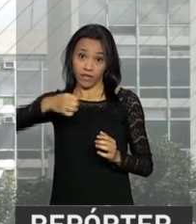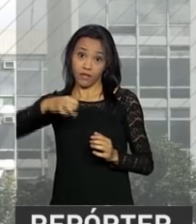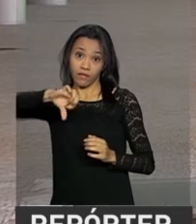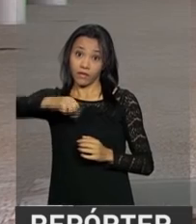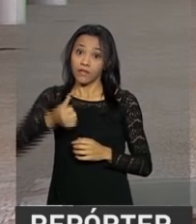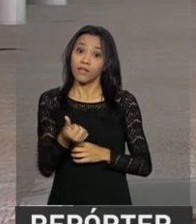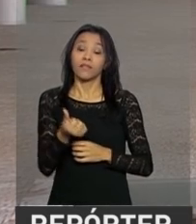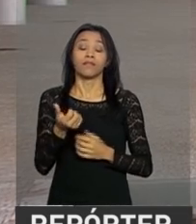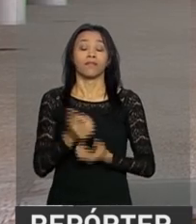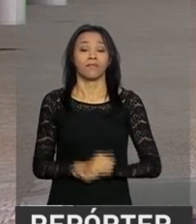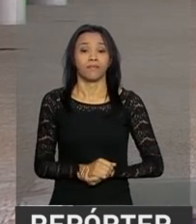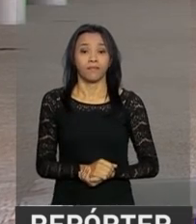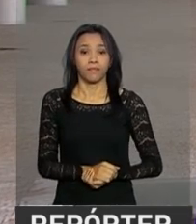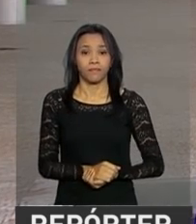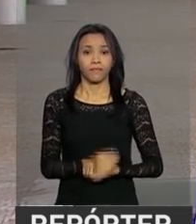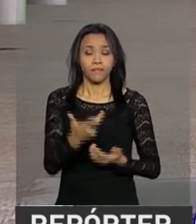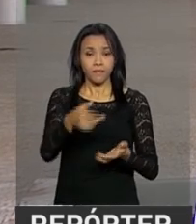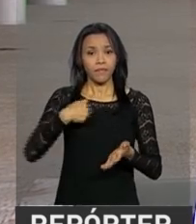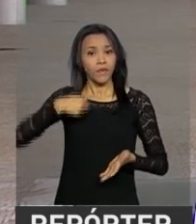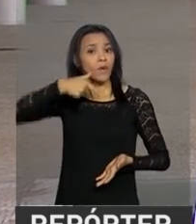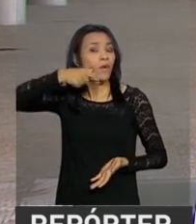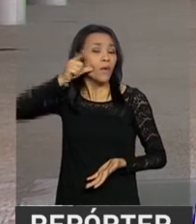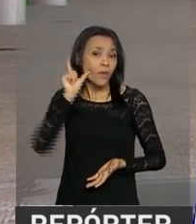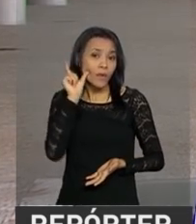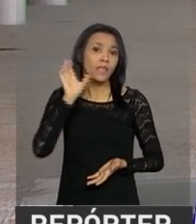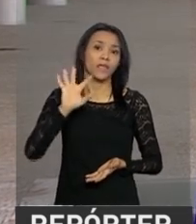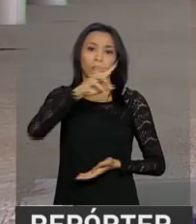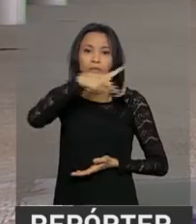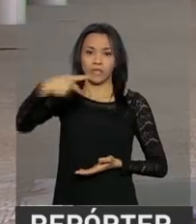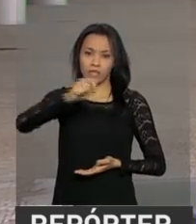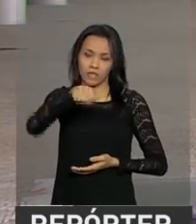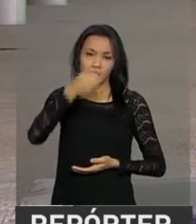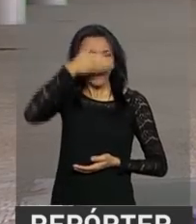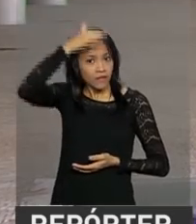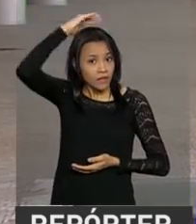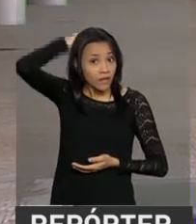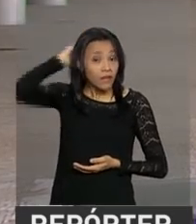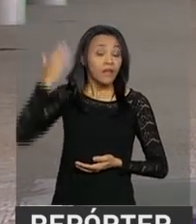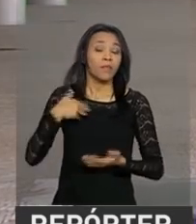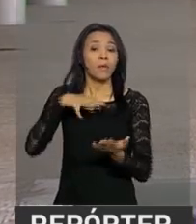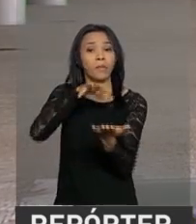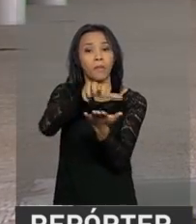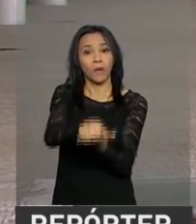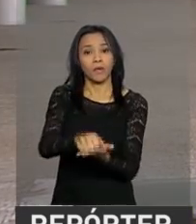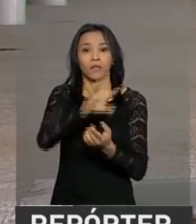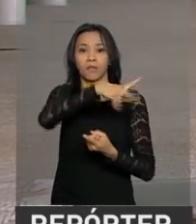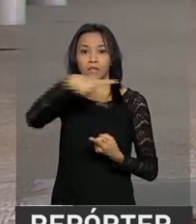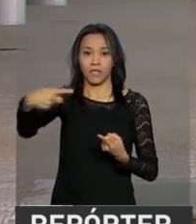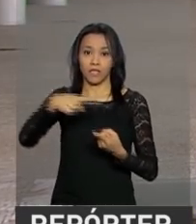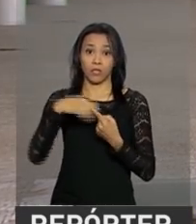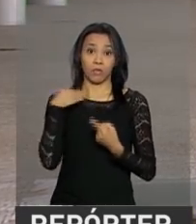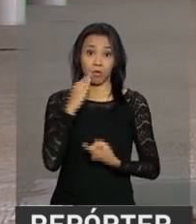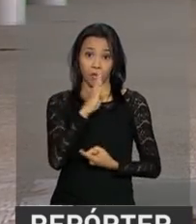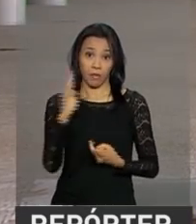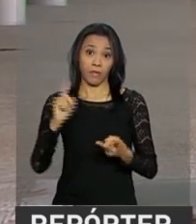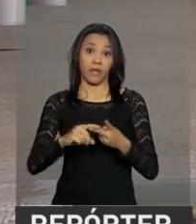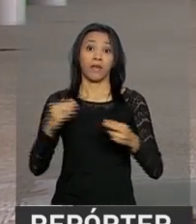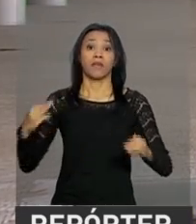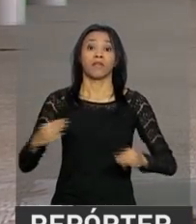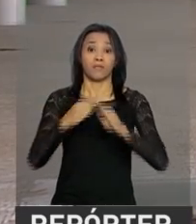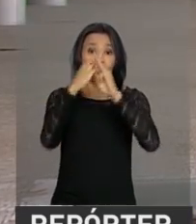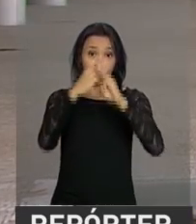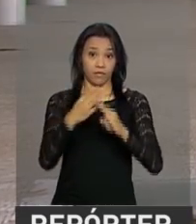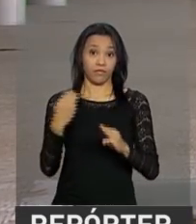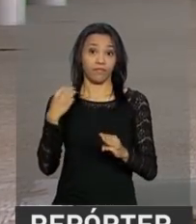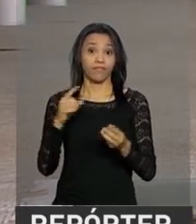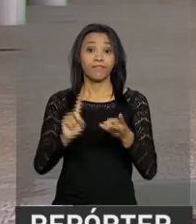1996. E ontem, o presidente Michel Temer deu posse aos presidentes do Banco do Brasil, da Caixa Econômica